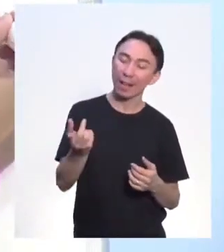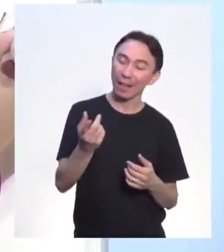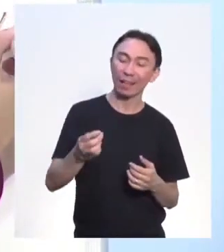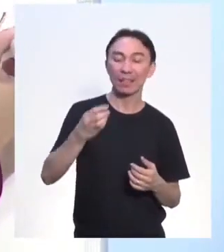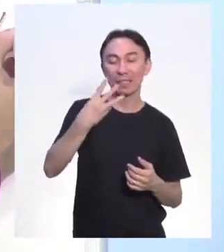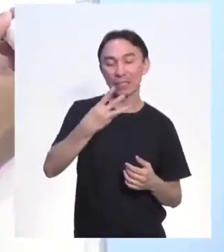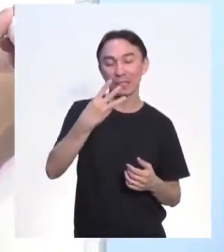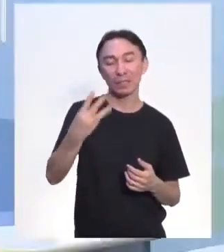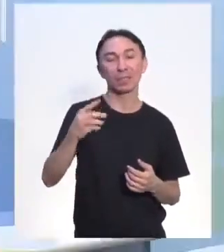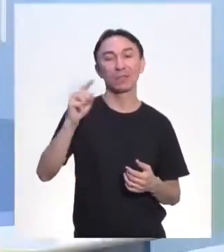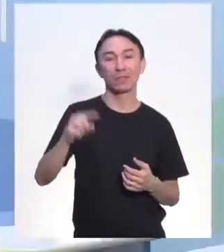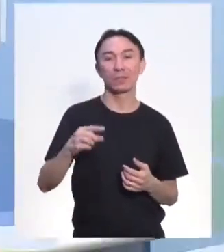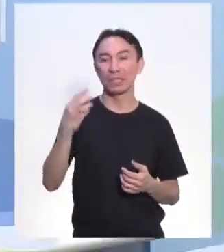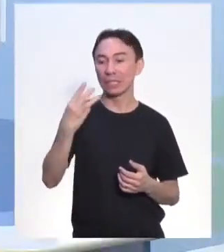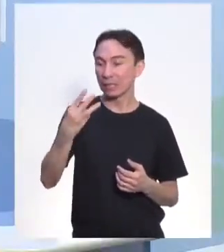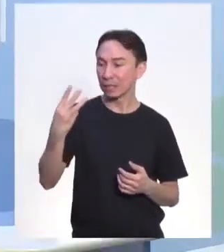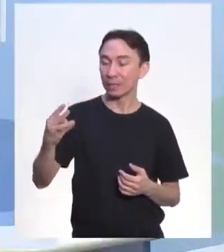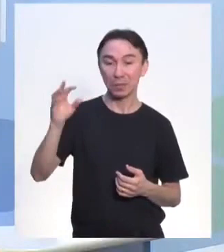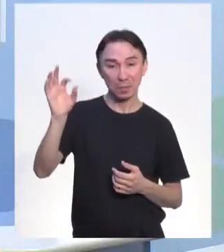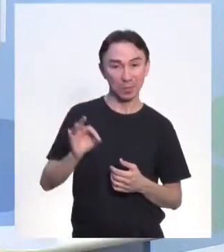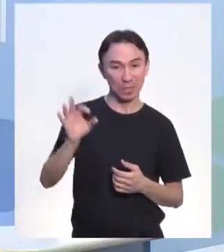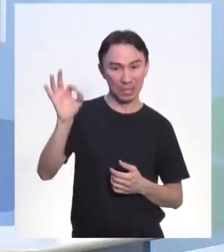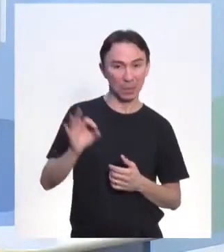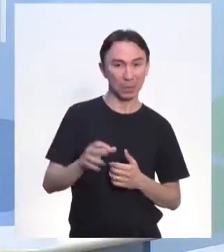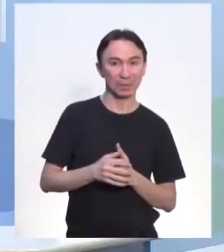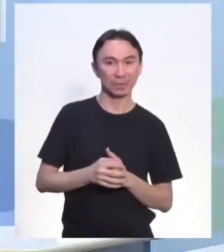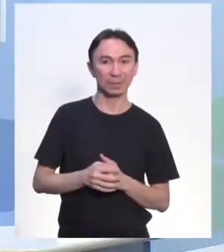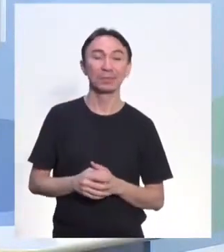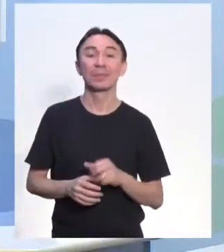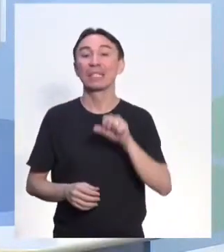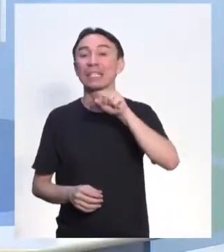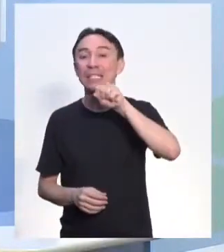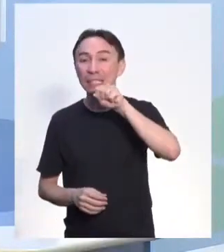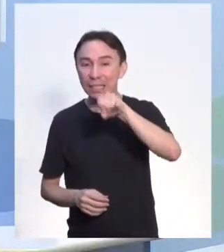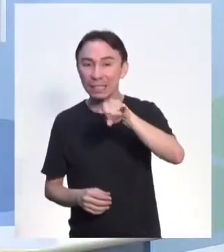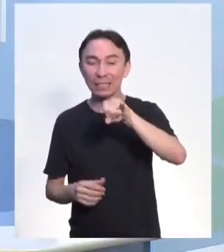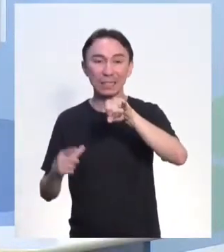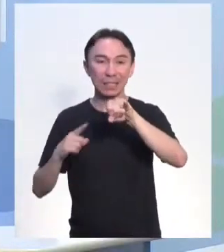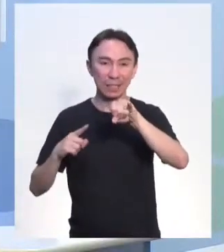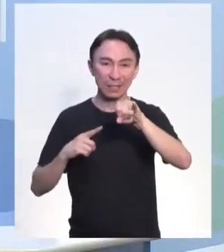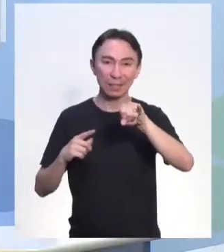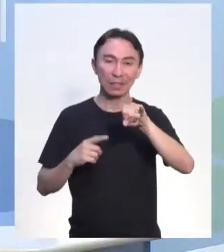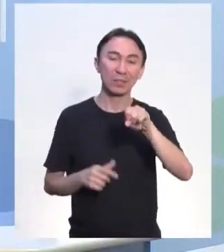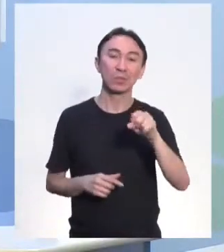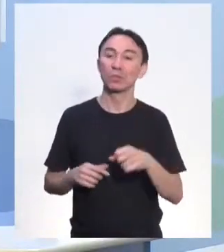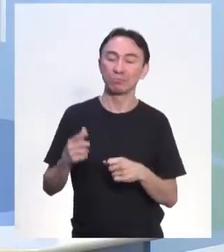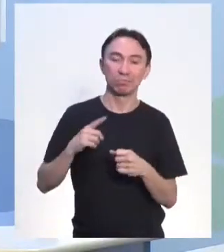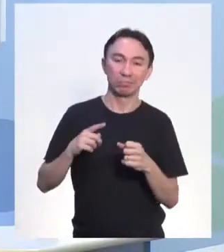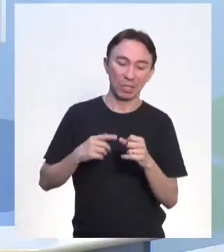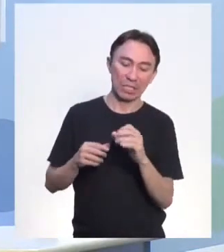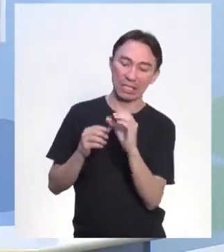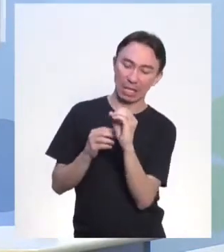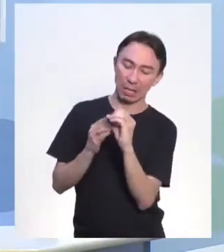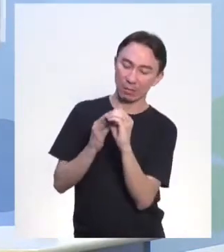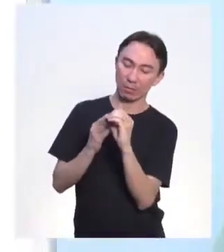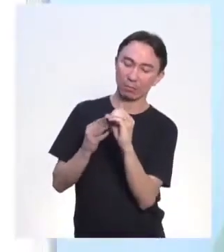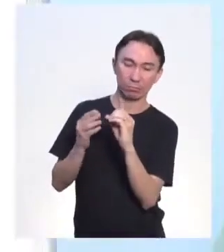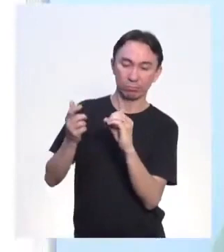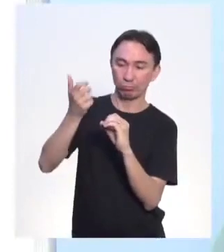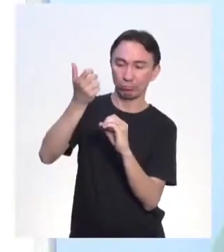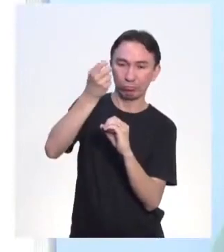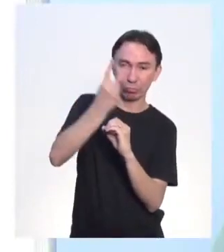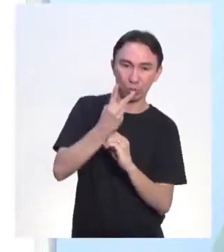33,33%. Deixa eu só fazer um comentário com vocês, tá? Se tivesse um número aqui no lugar desse zero, fosse 2, na hora que eu andar a casinha, vai